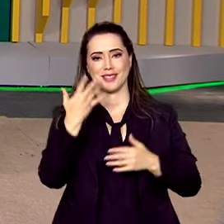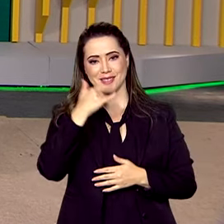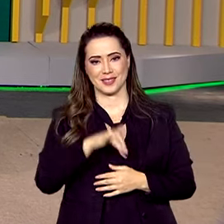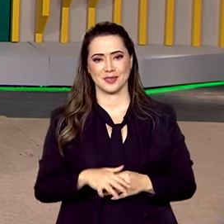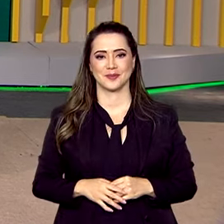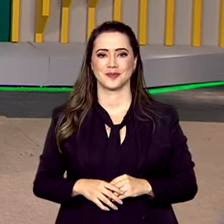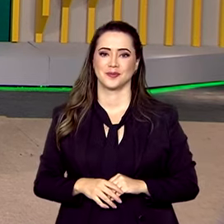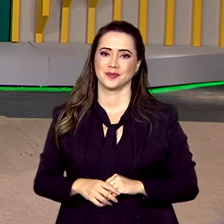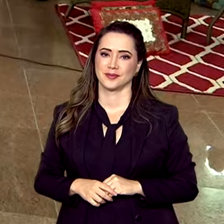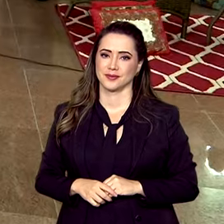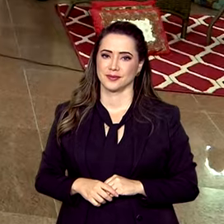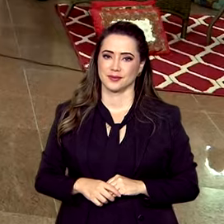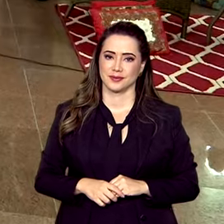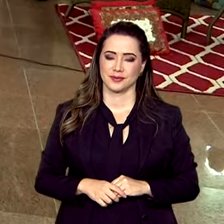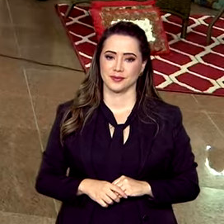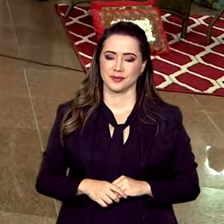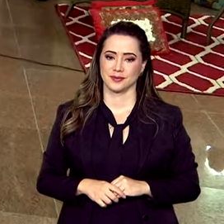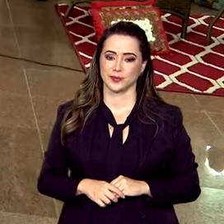criançada.